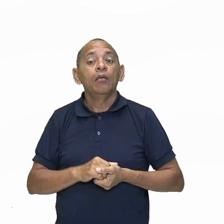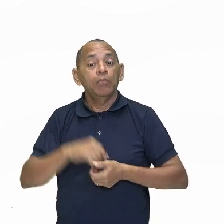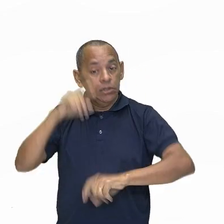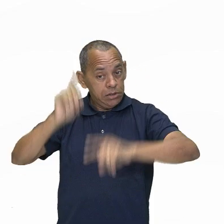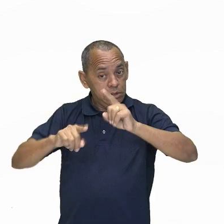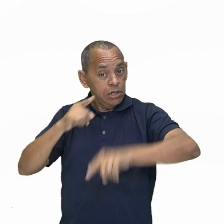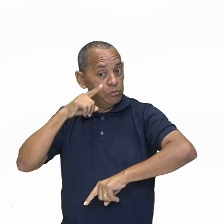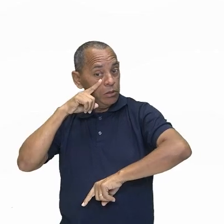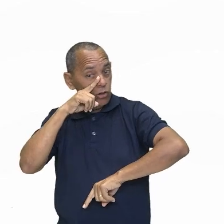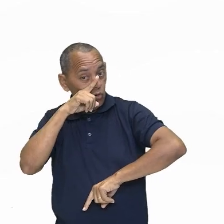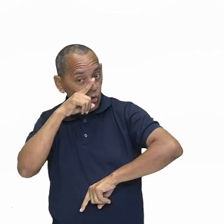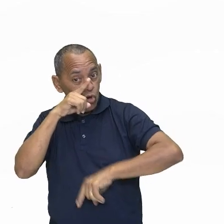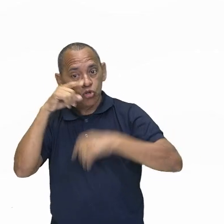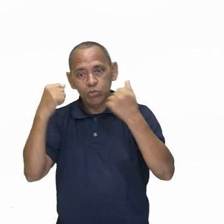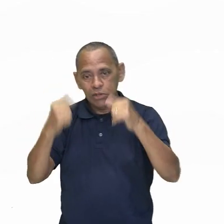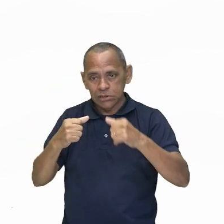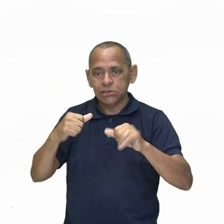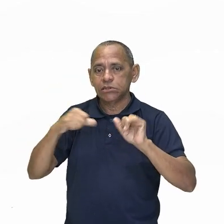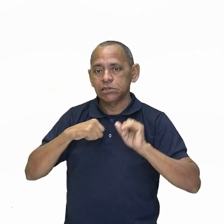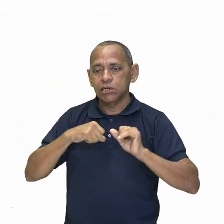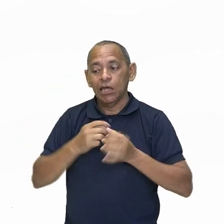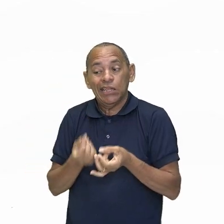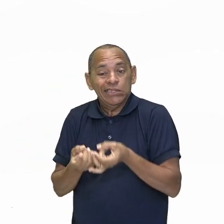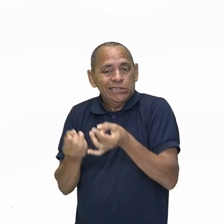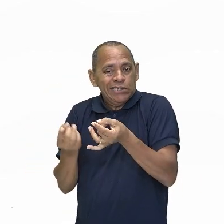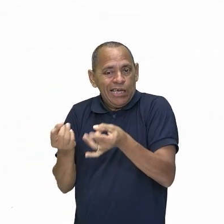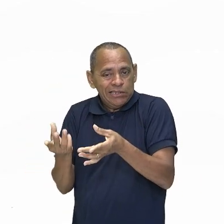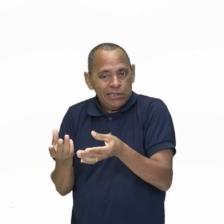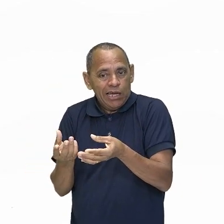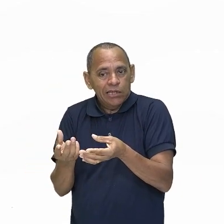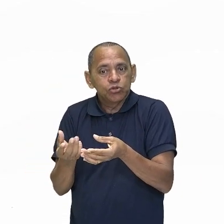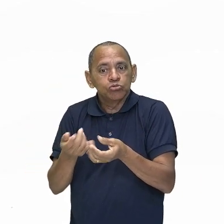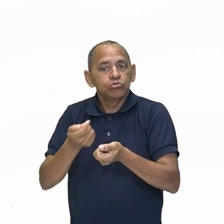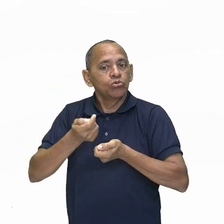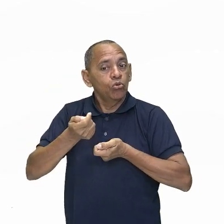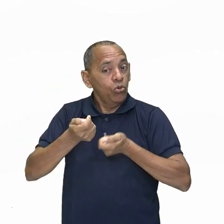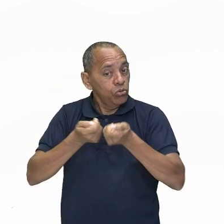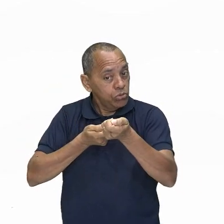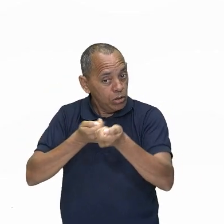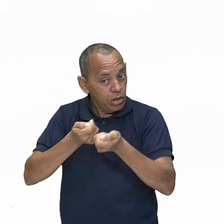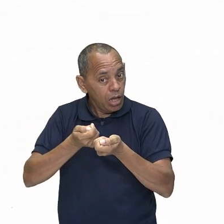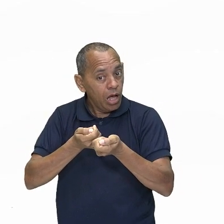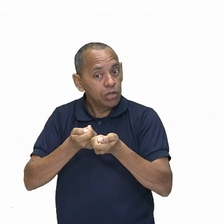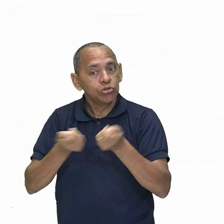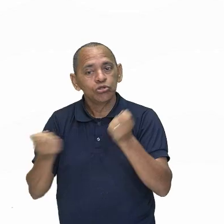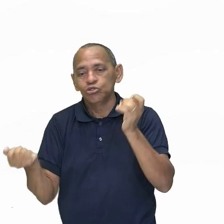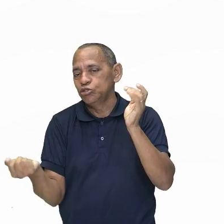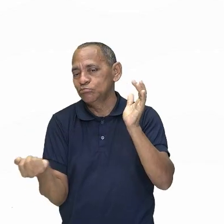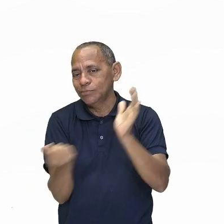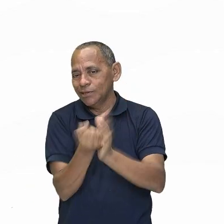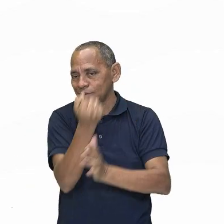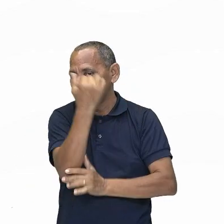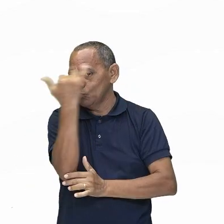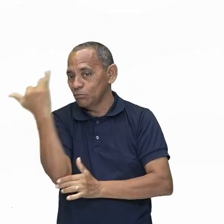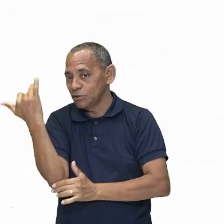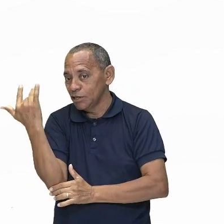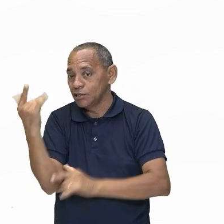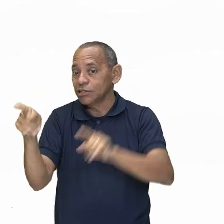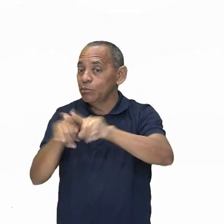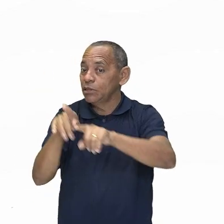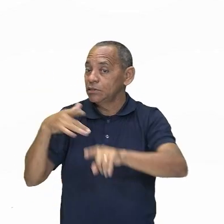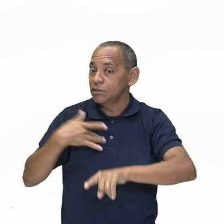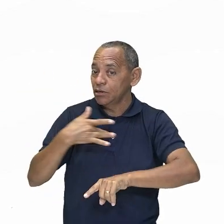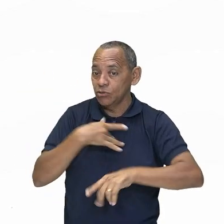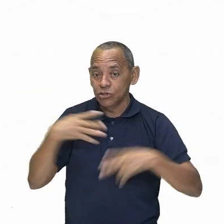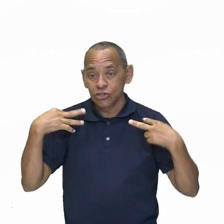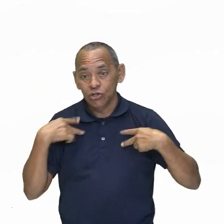e têm que ser descartados de forma a não interferir no ambiente nem na saúde humana, porque o